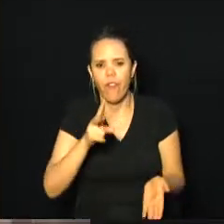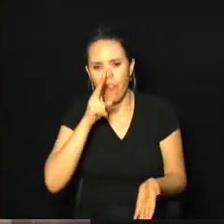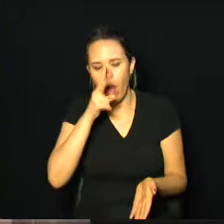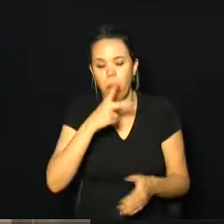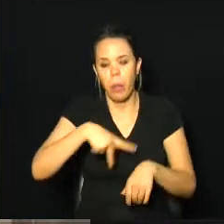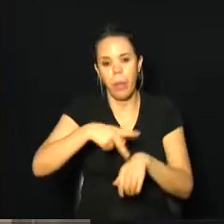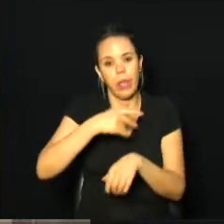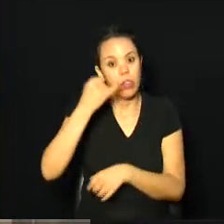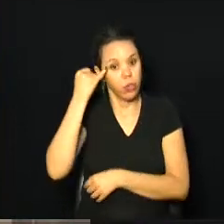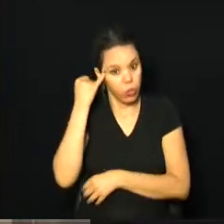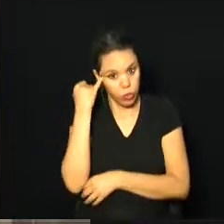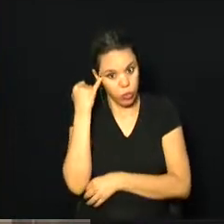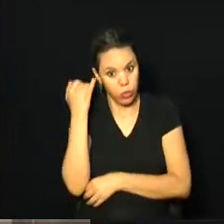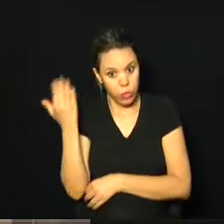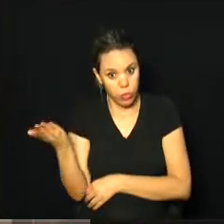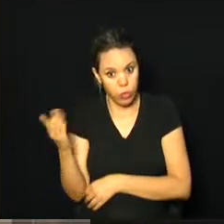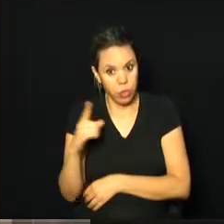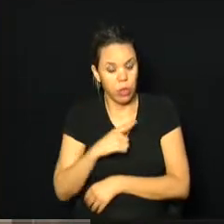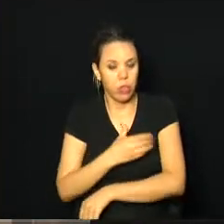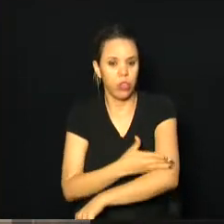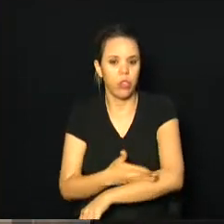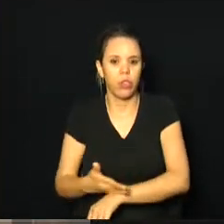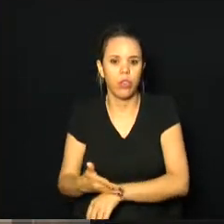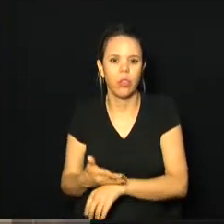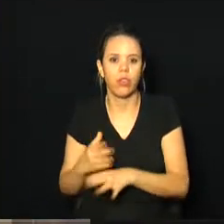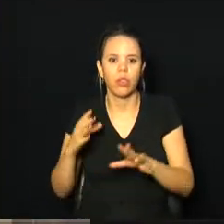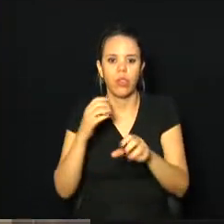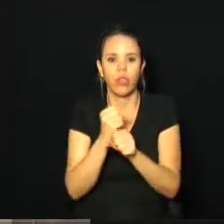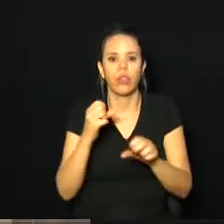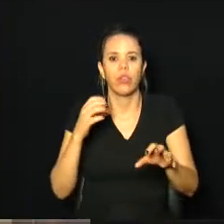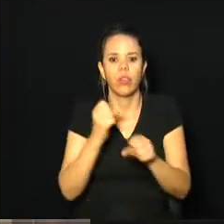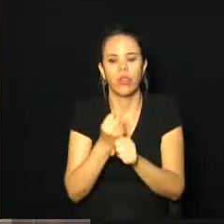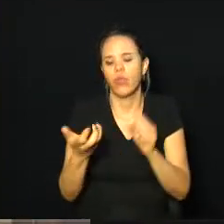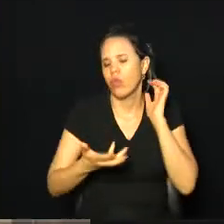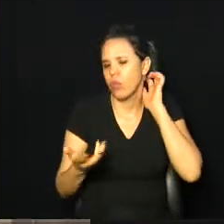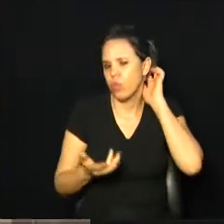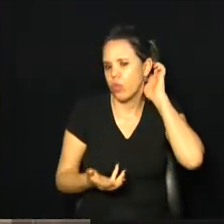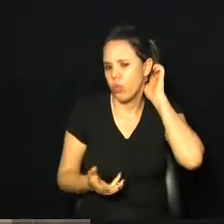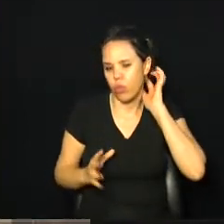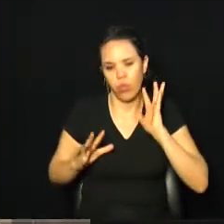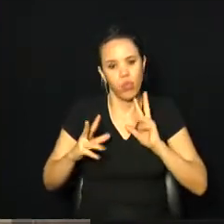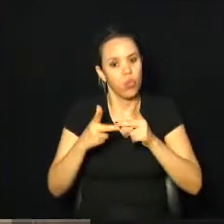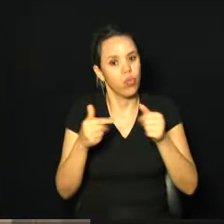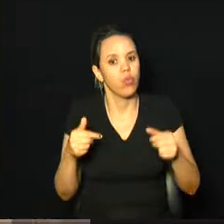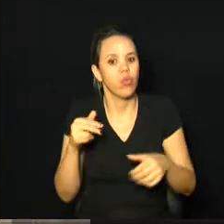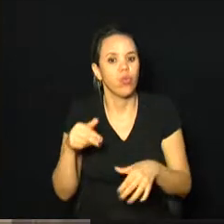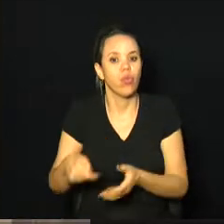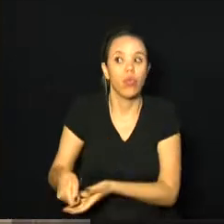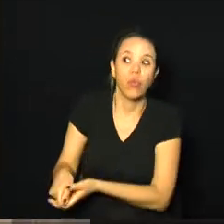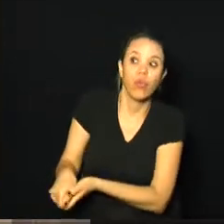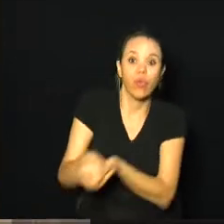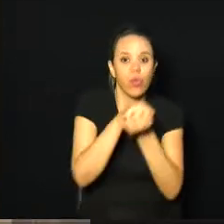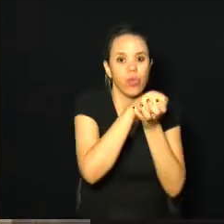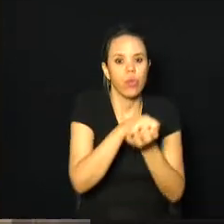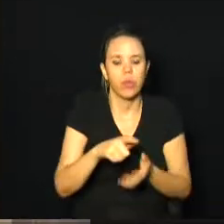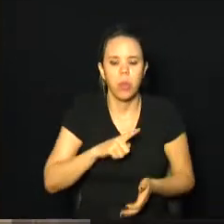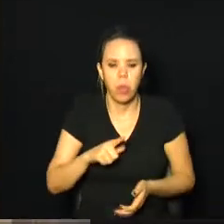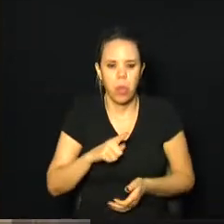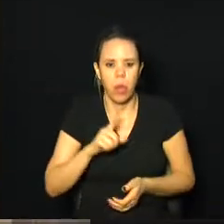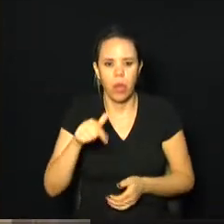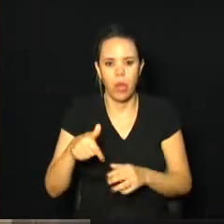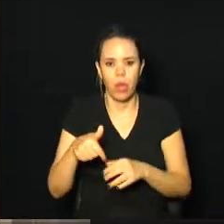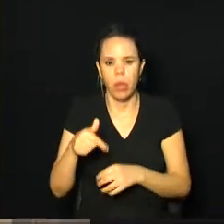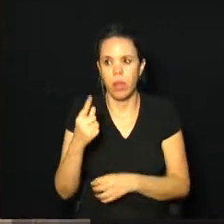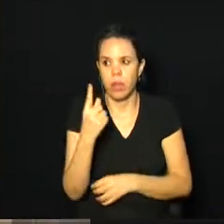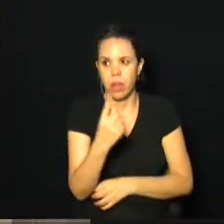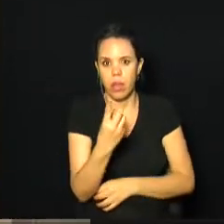Japão, que eles têm mania de medir tudo, né? Velocidade do ataque, velocidade do saque e tal. O meu saque foi a